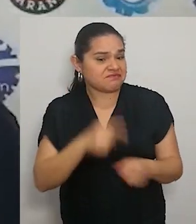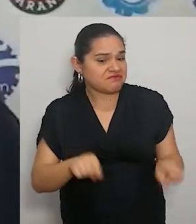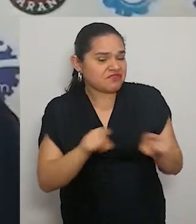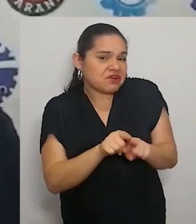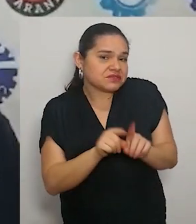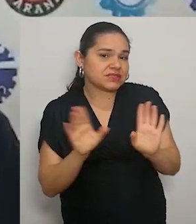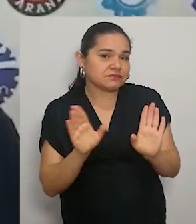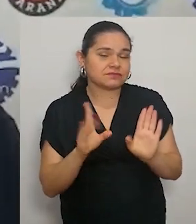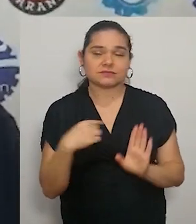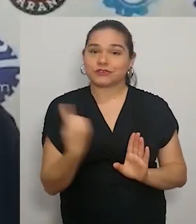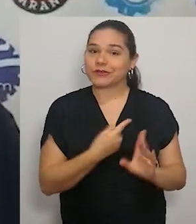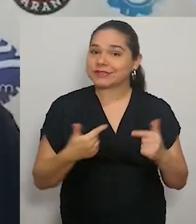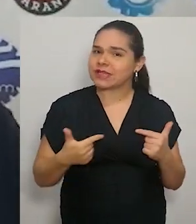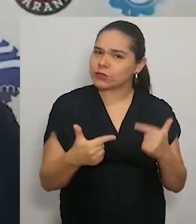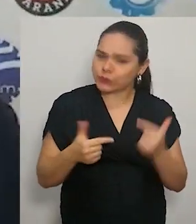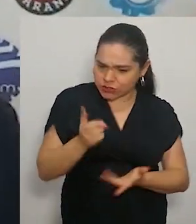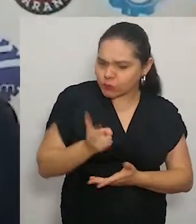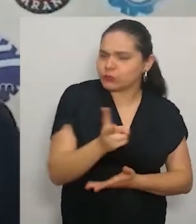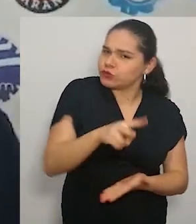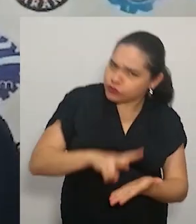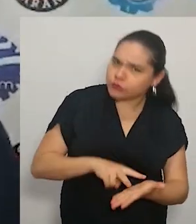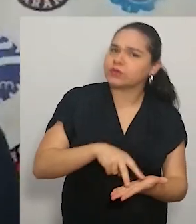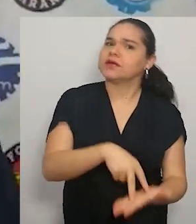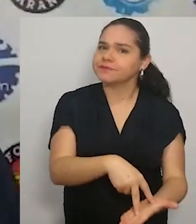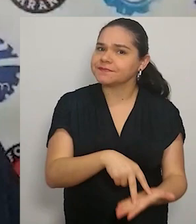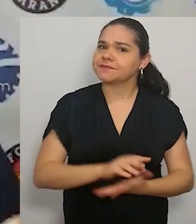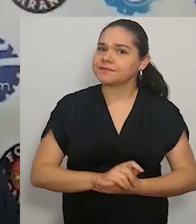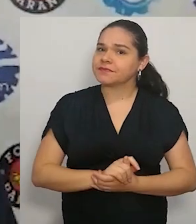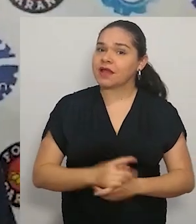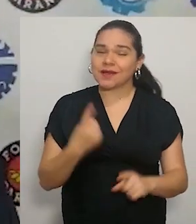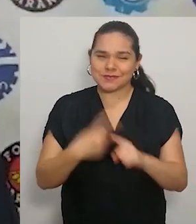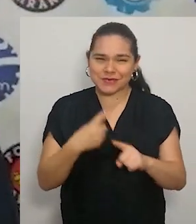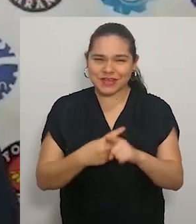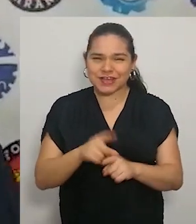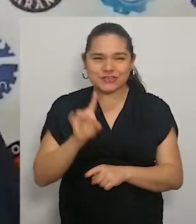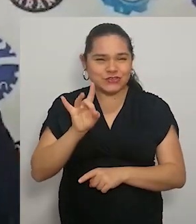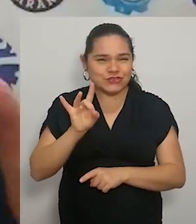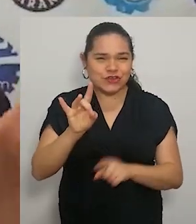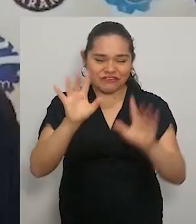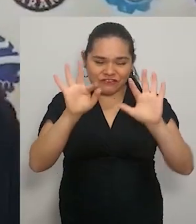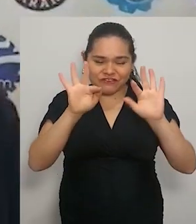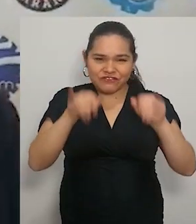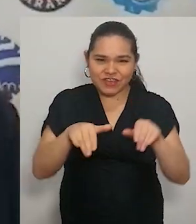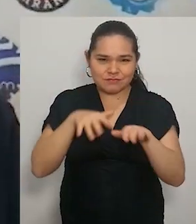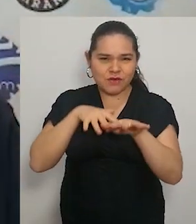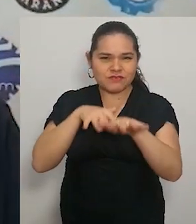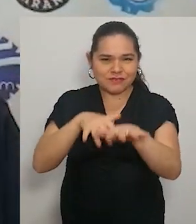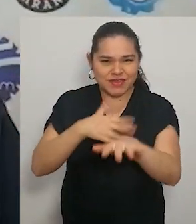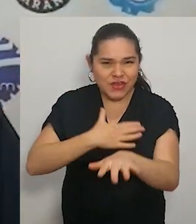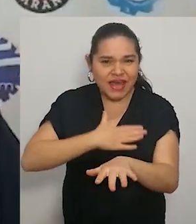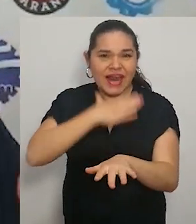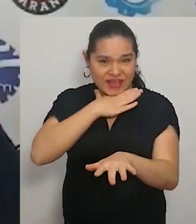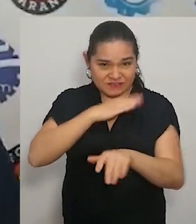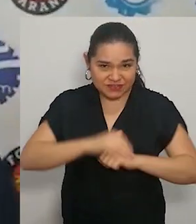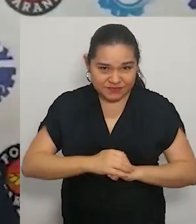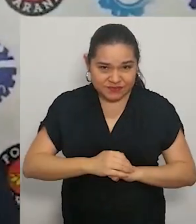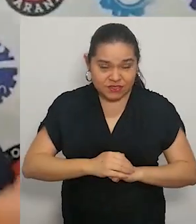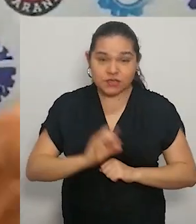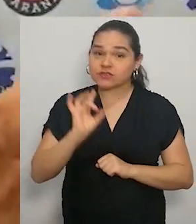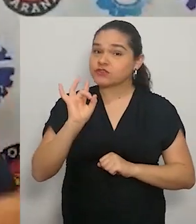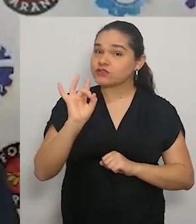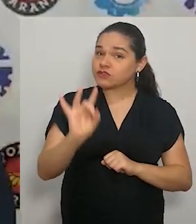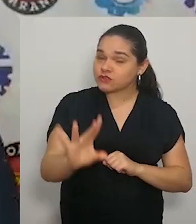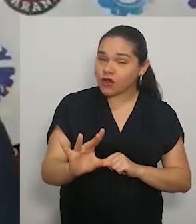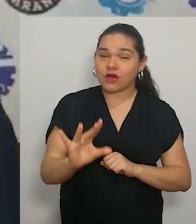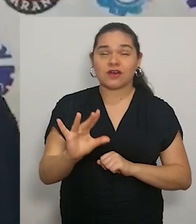nossa luta continua porque só vai terminar o movimento de greve só vamos chegar